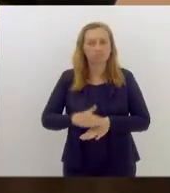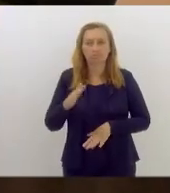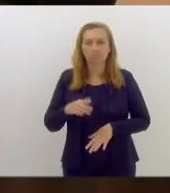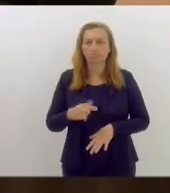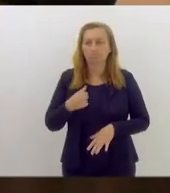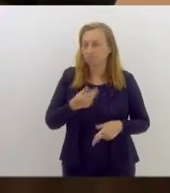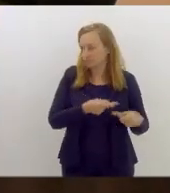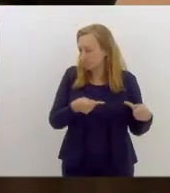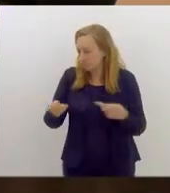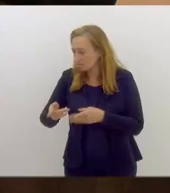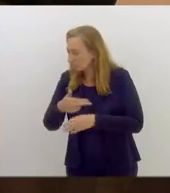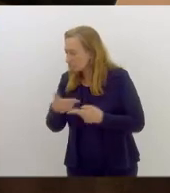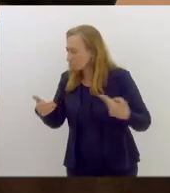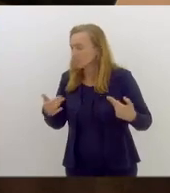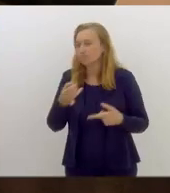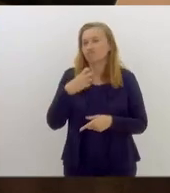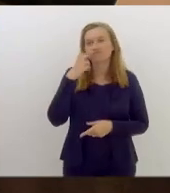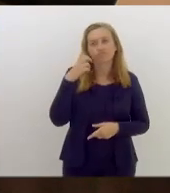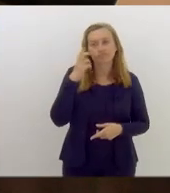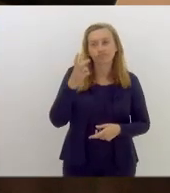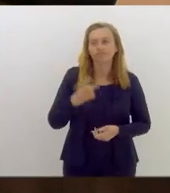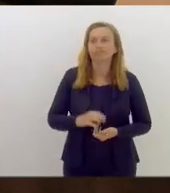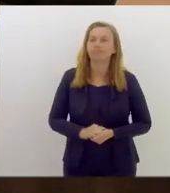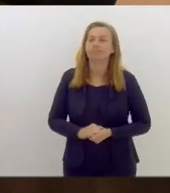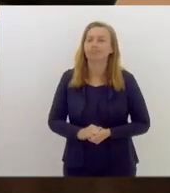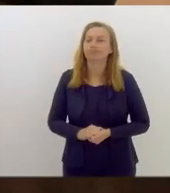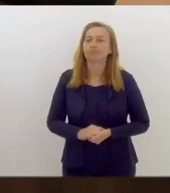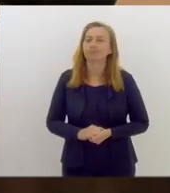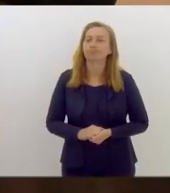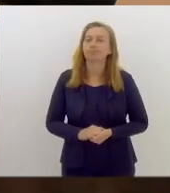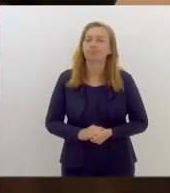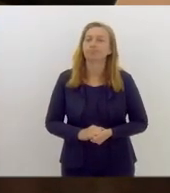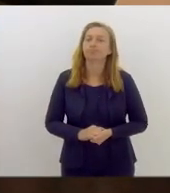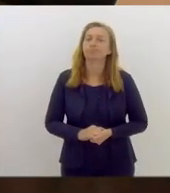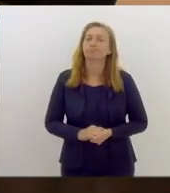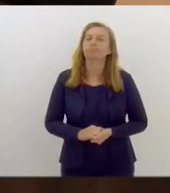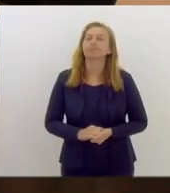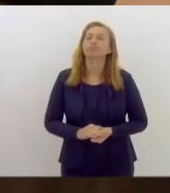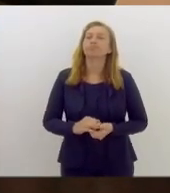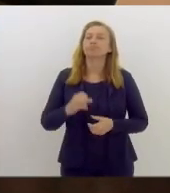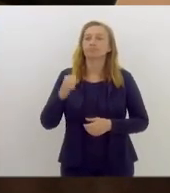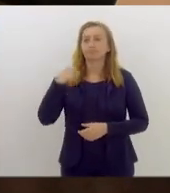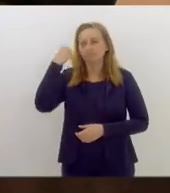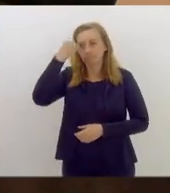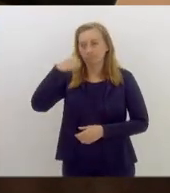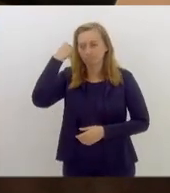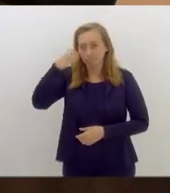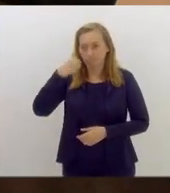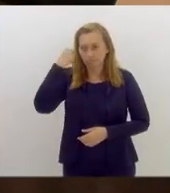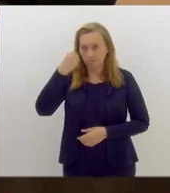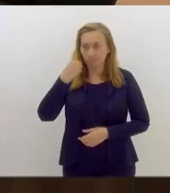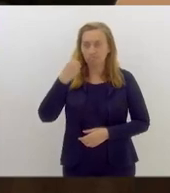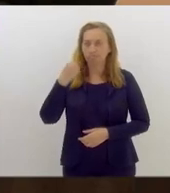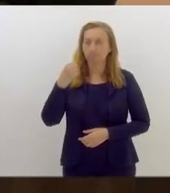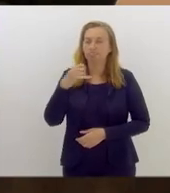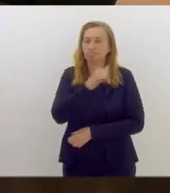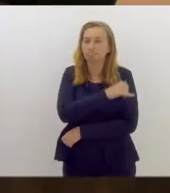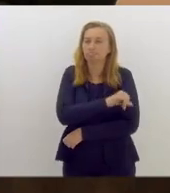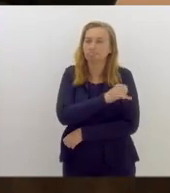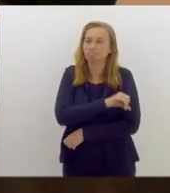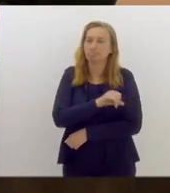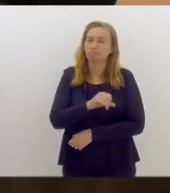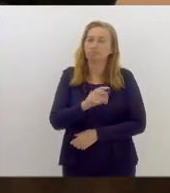vários. Então, assim, é uma vergonha que a bancada do Rio de Janeiro no Senado tenha em bloco, votado com a única de todo o